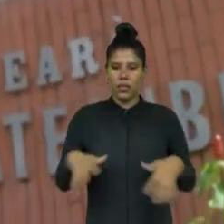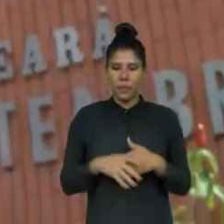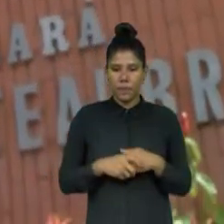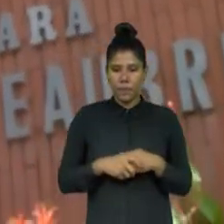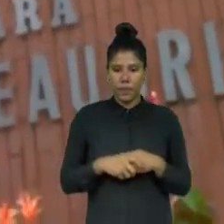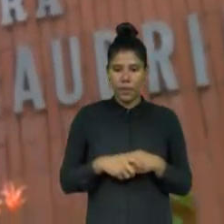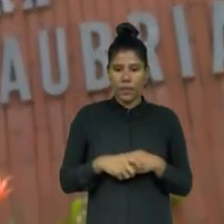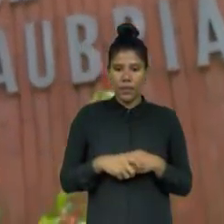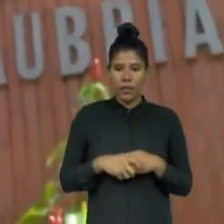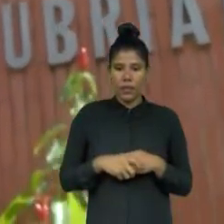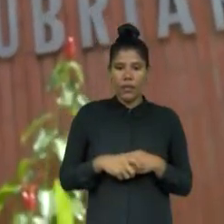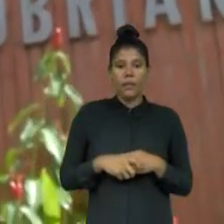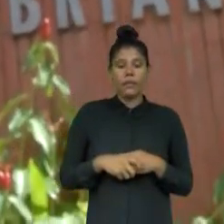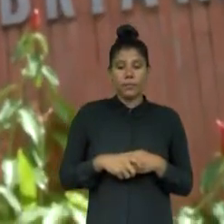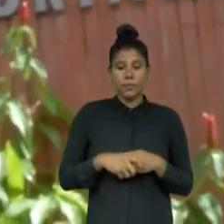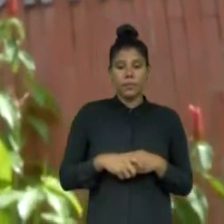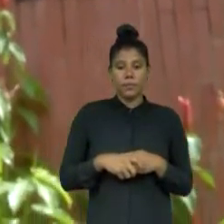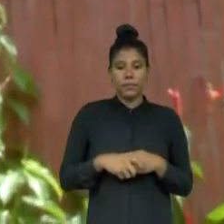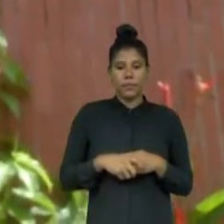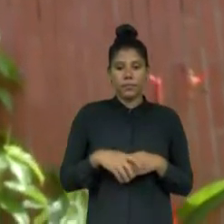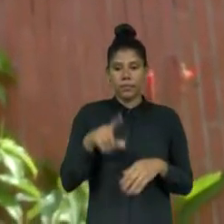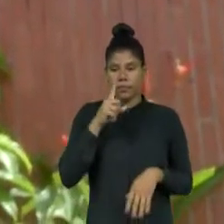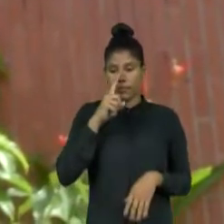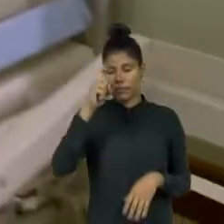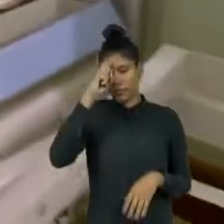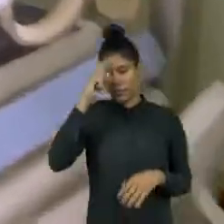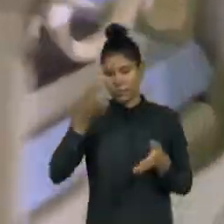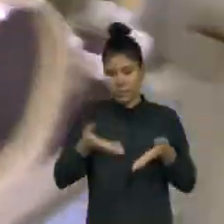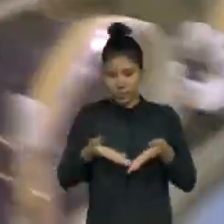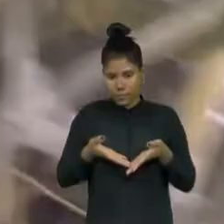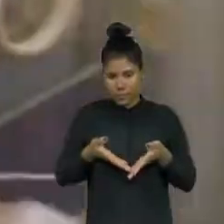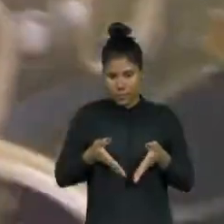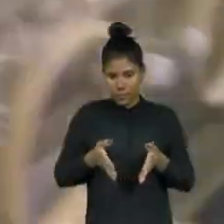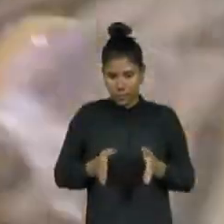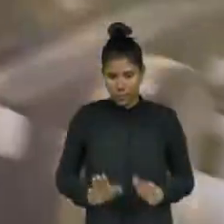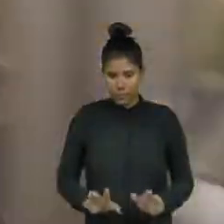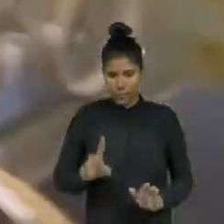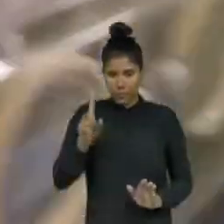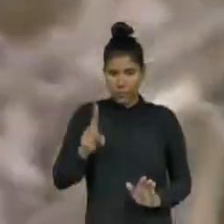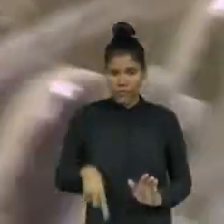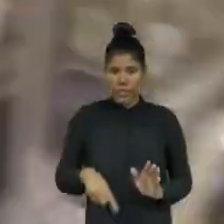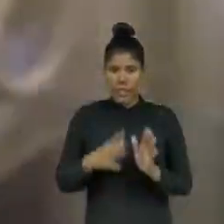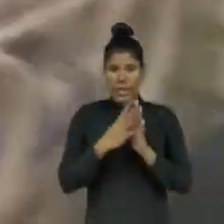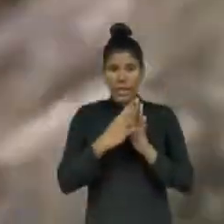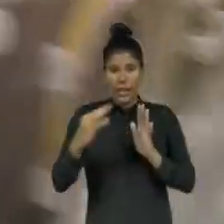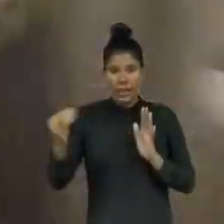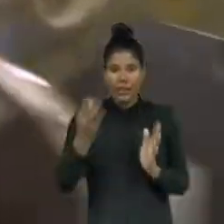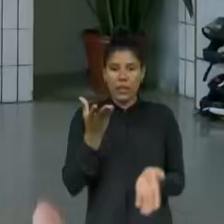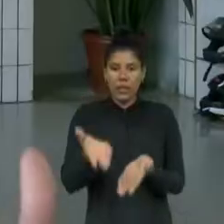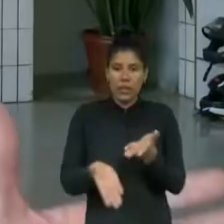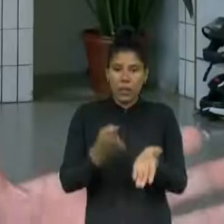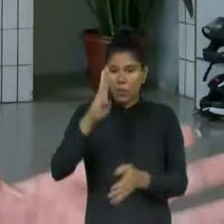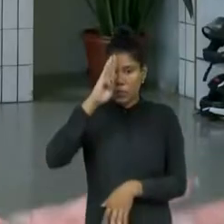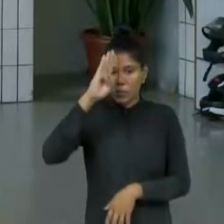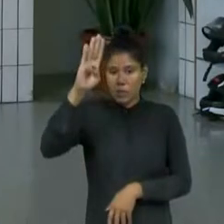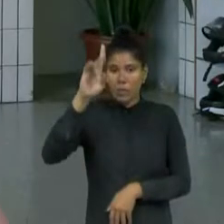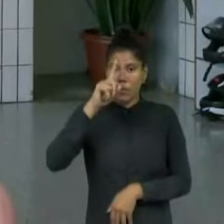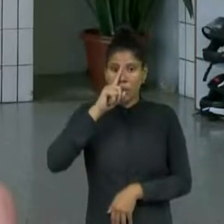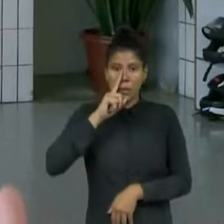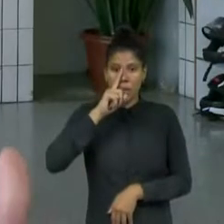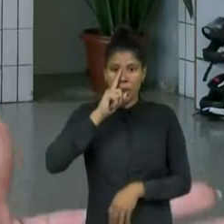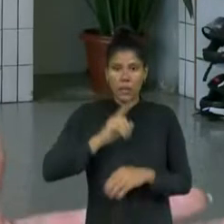Assis Chateaubriand é referência em atenção à gravidez, principalmente em casos de alto risco. A chefe